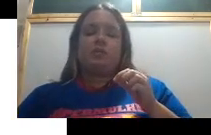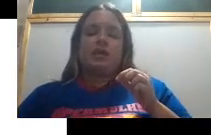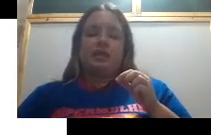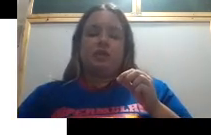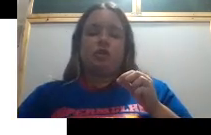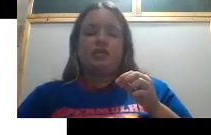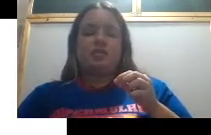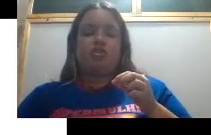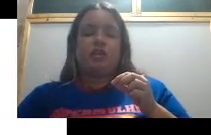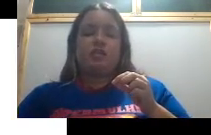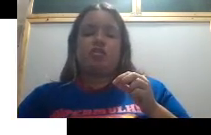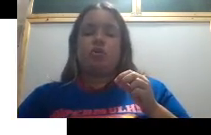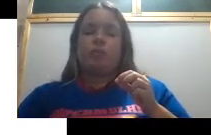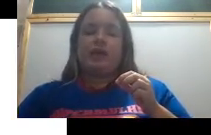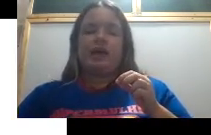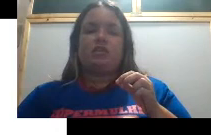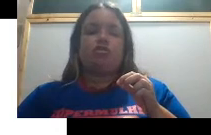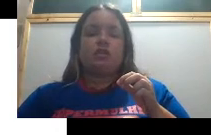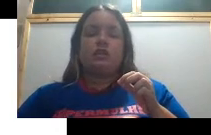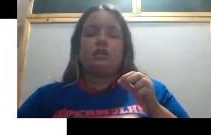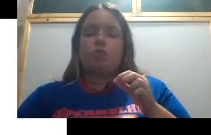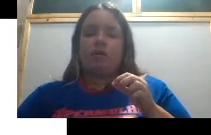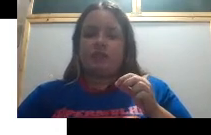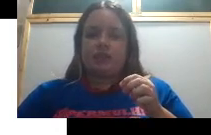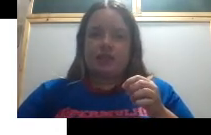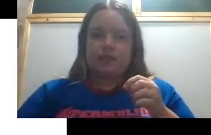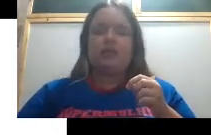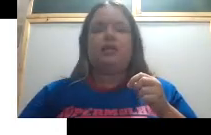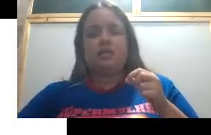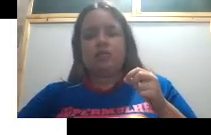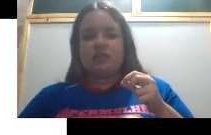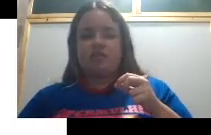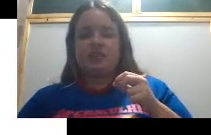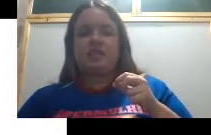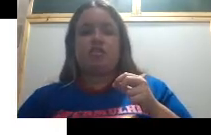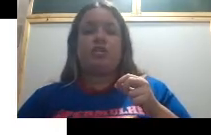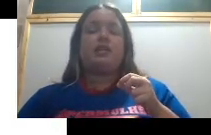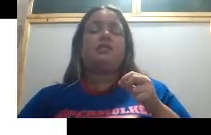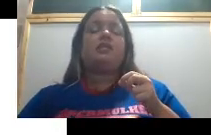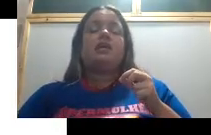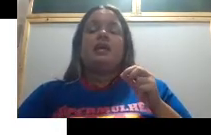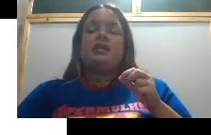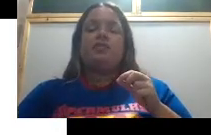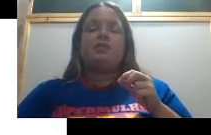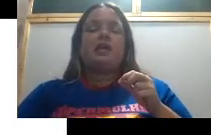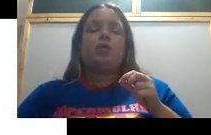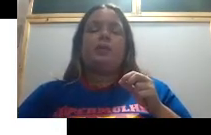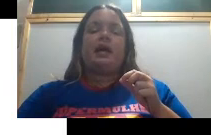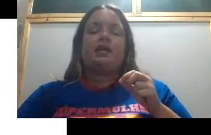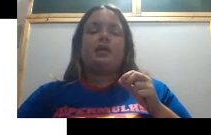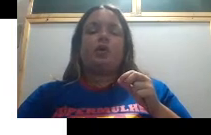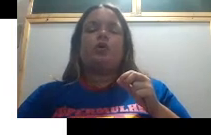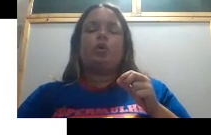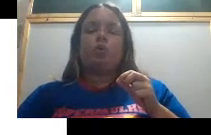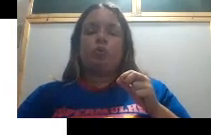e nós temos aí todas as estrelas estão numeradas de 1 a 27 recorrente 27 estrelas Então